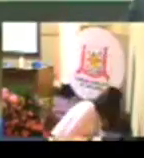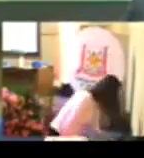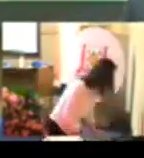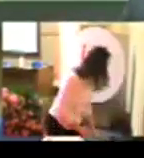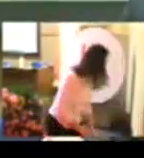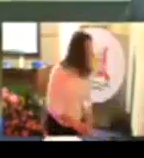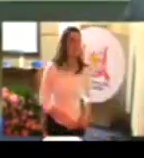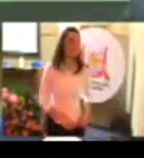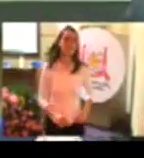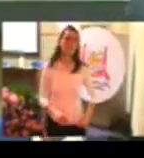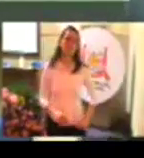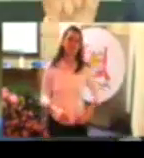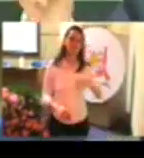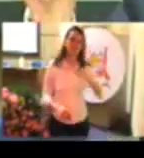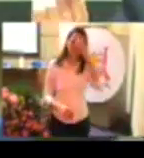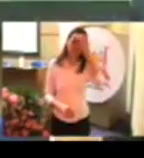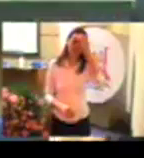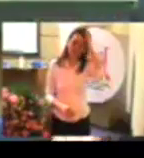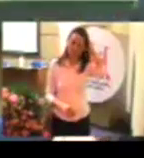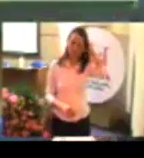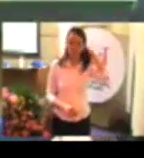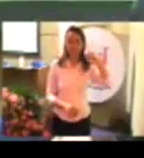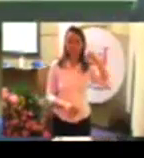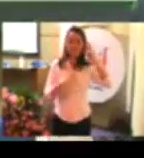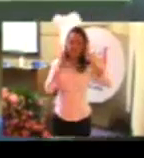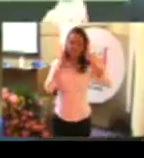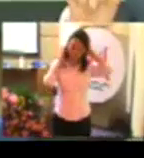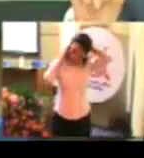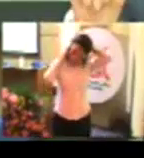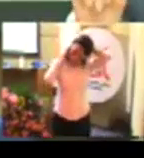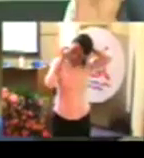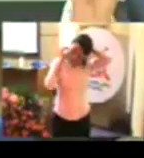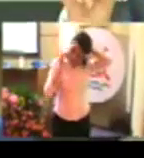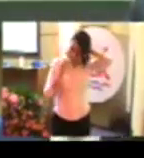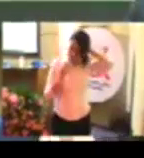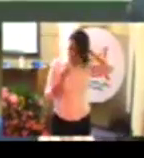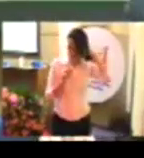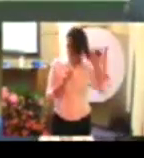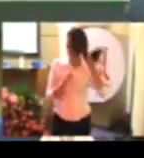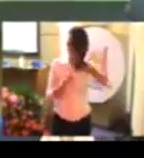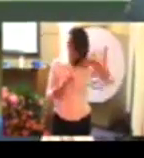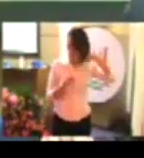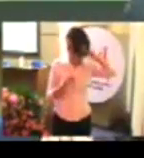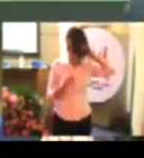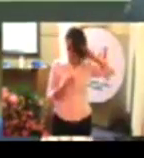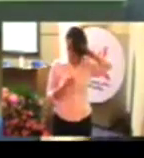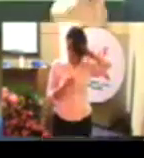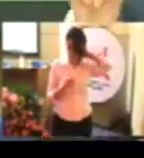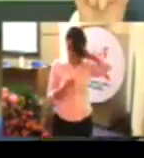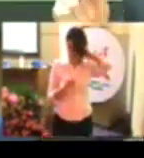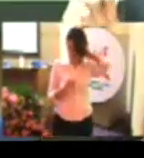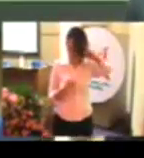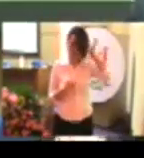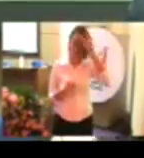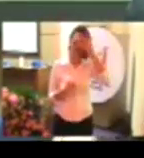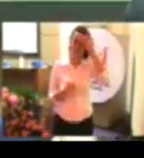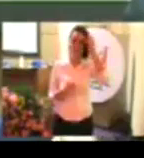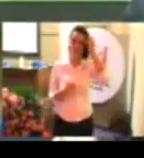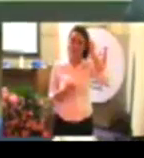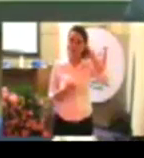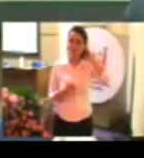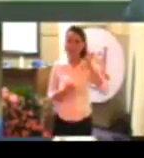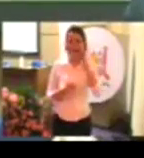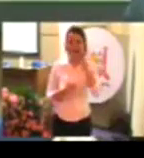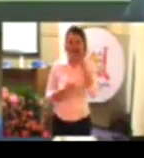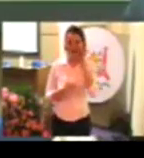seja feita através da educação. E digo para vocês, sem titubear e sem ter medo de ser